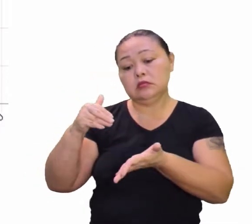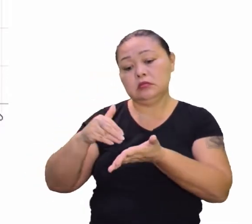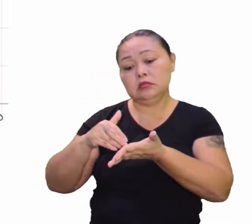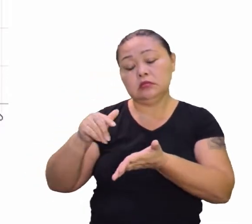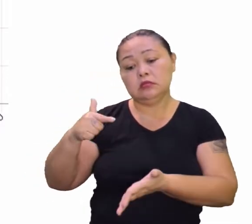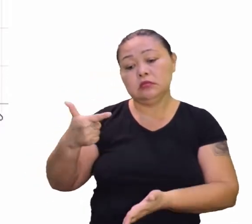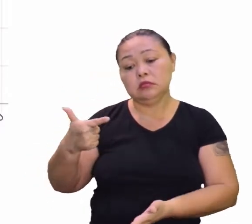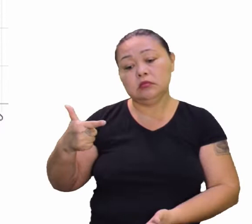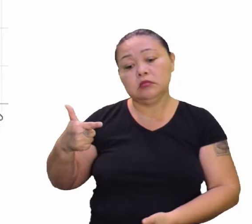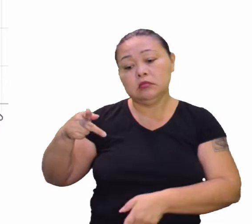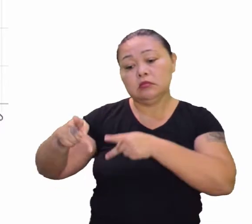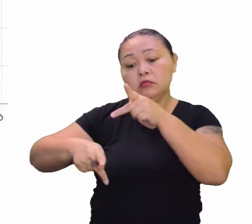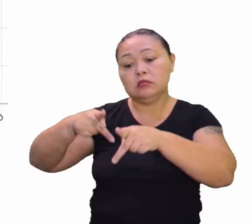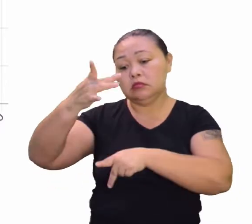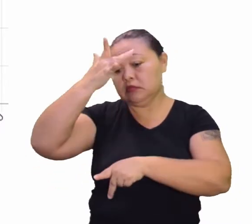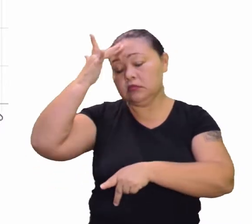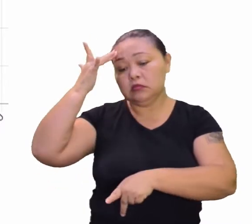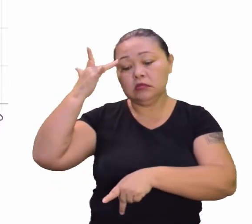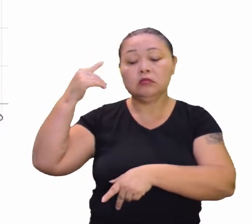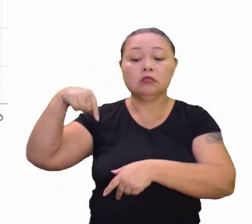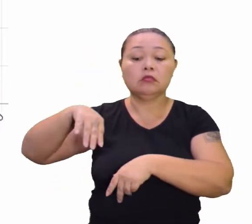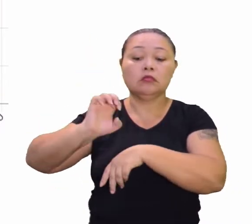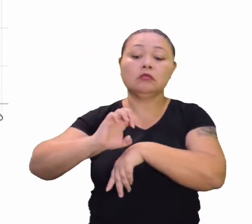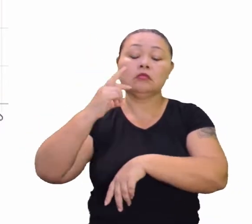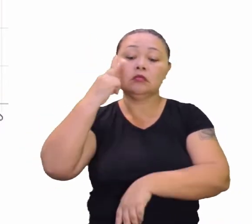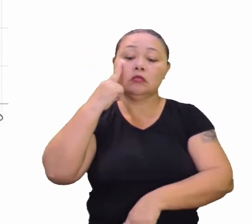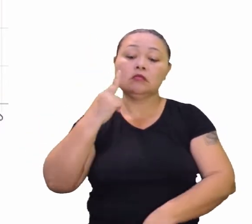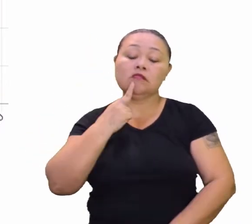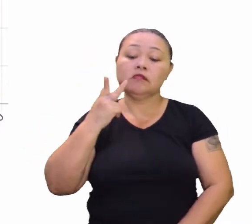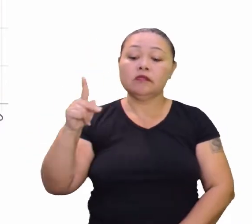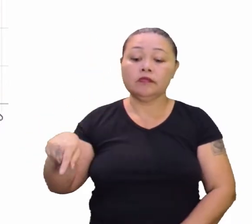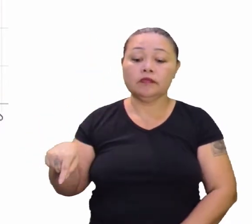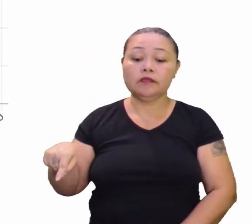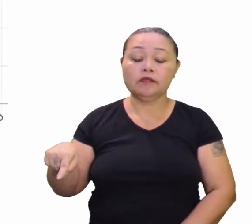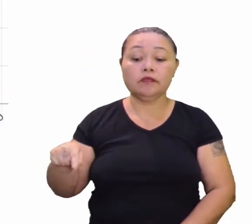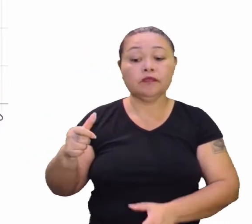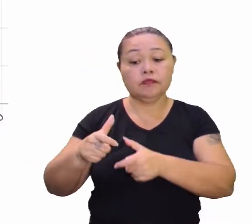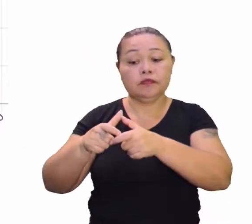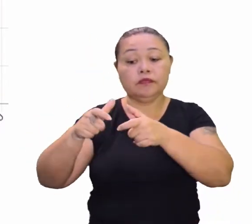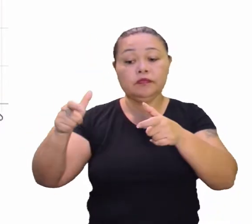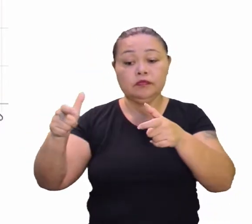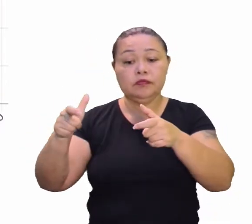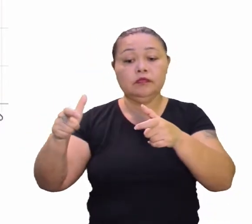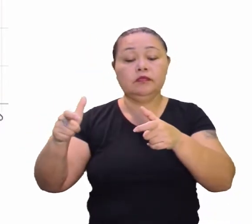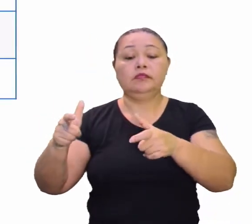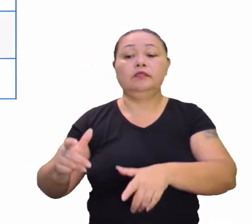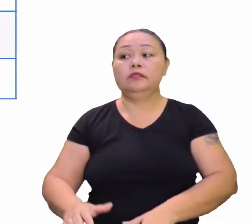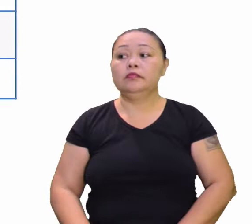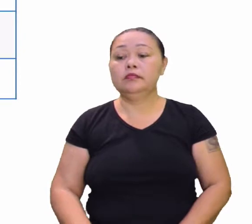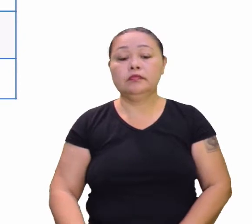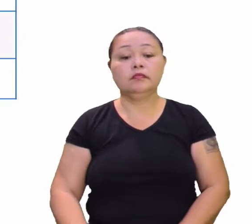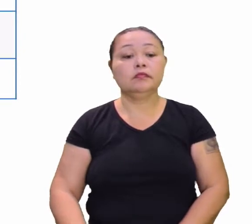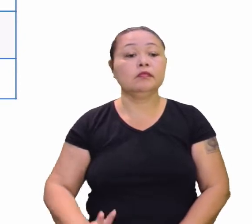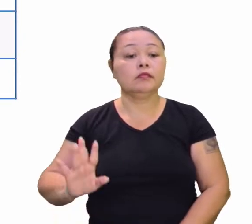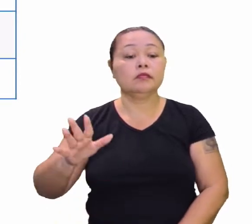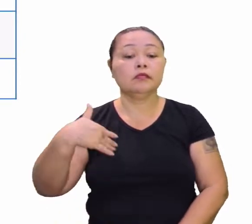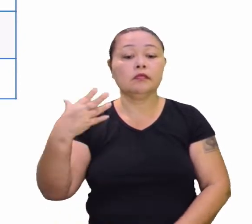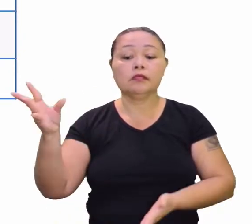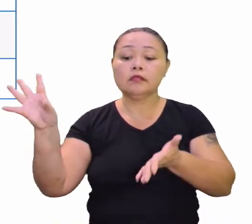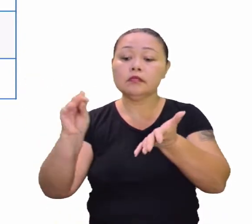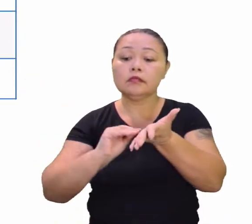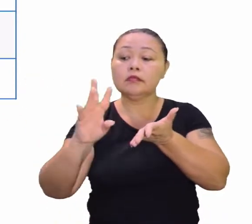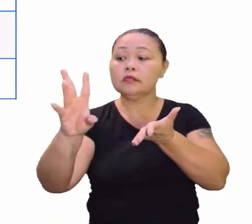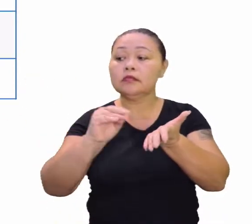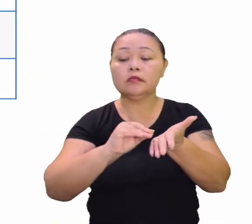uma estimativa para a população de Rondônia quando a gente fala de crescimento, galera. Então, dados